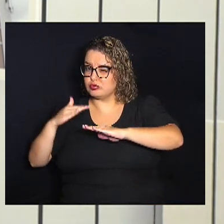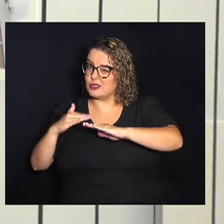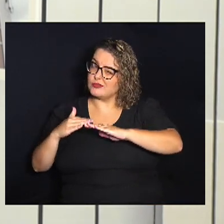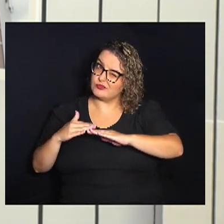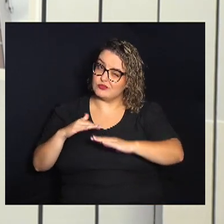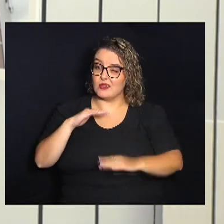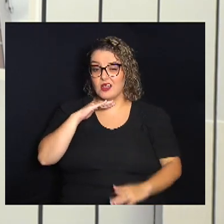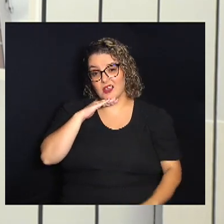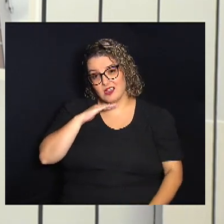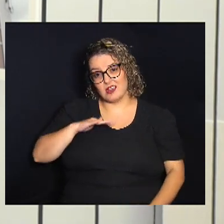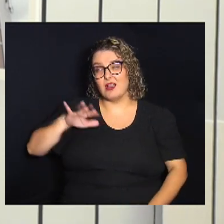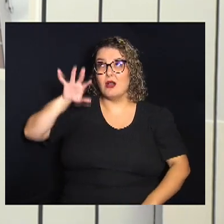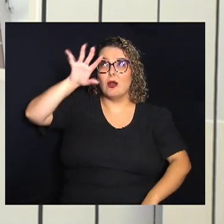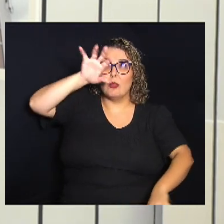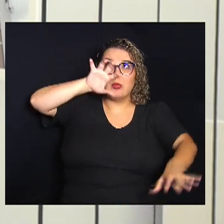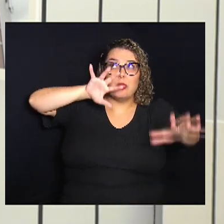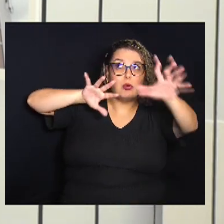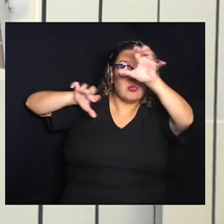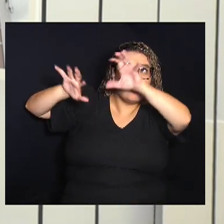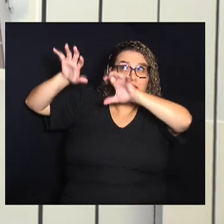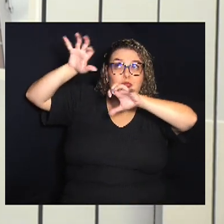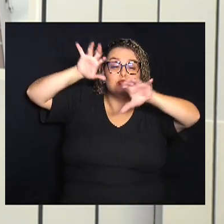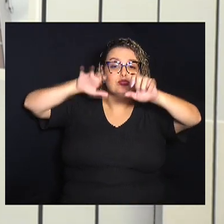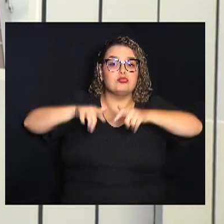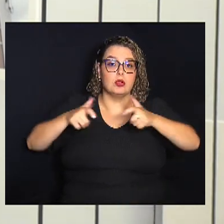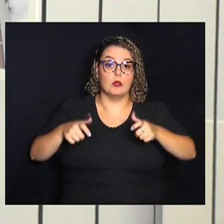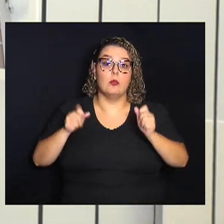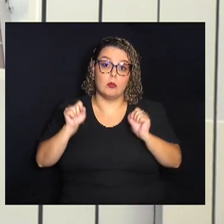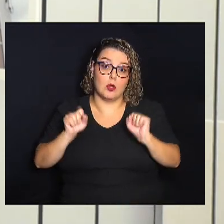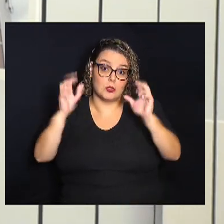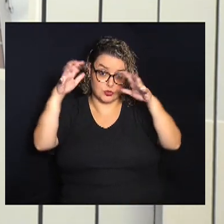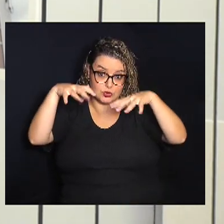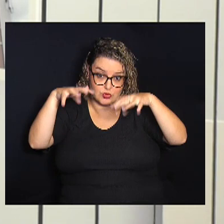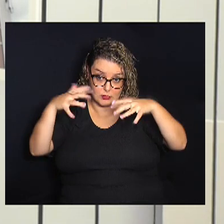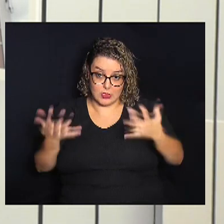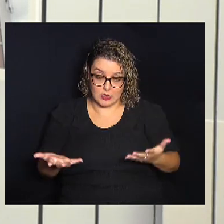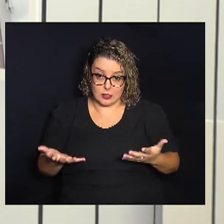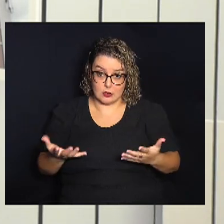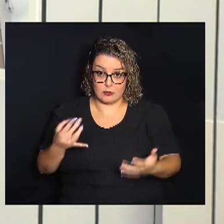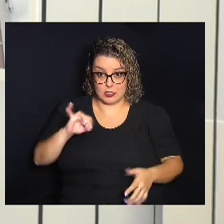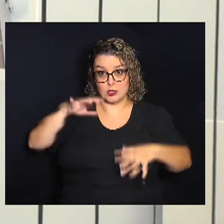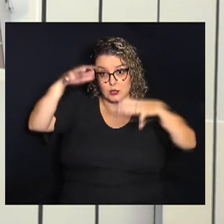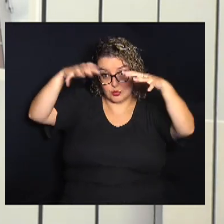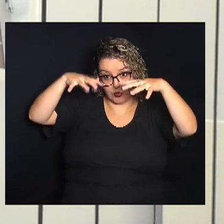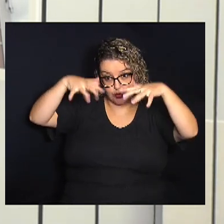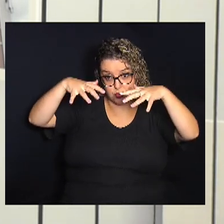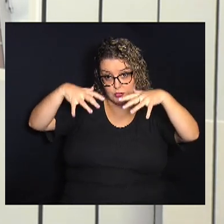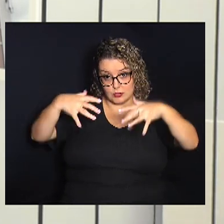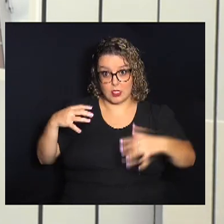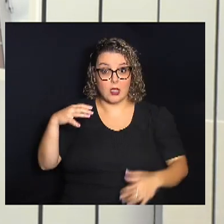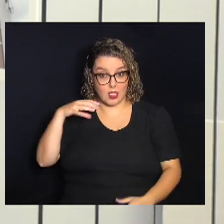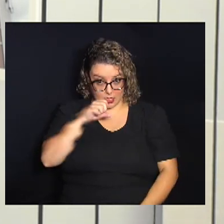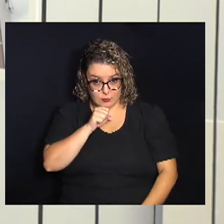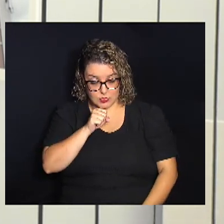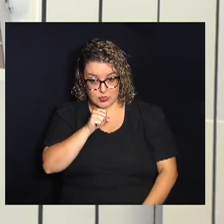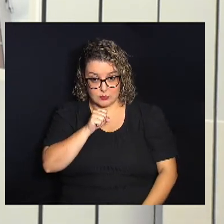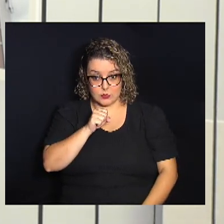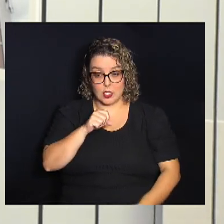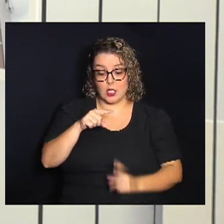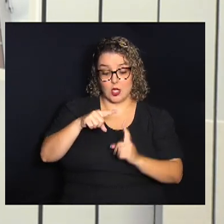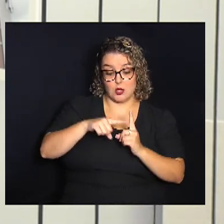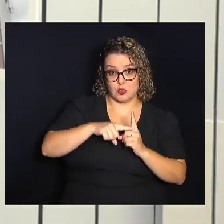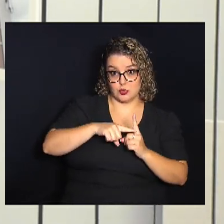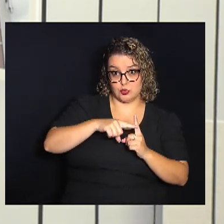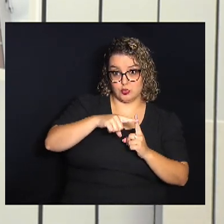a nebulosidade aumenta, tem possibilidade de chuva, mas se cair é de maneira rápida. As